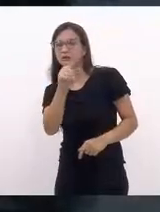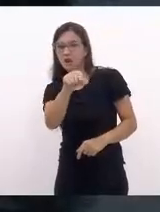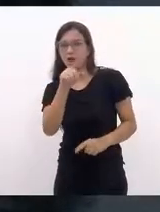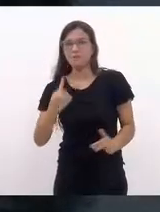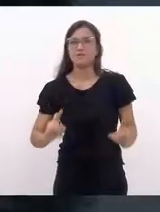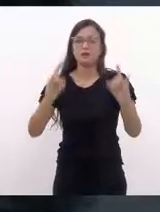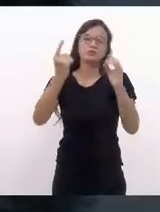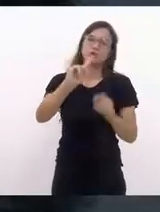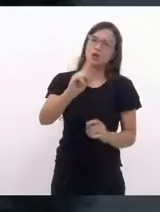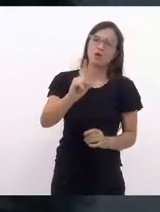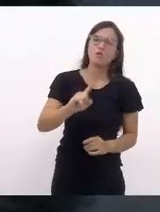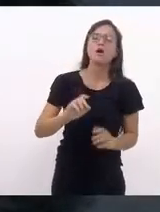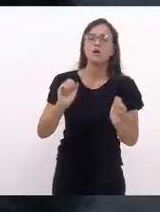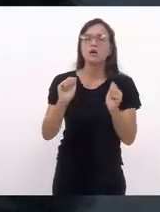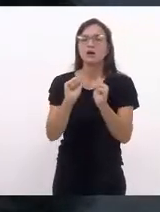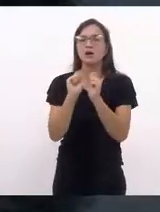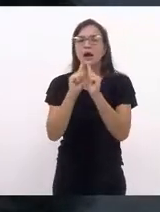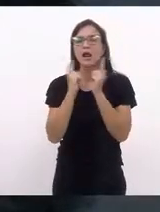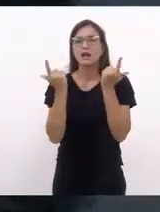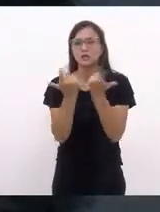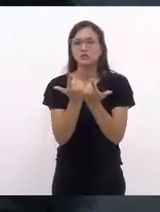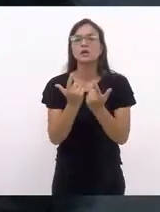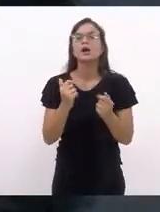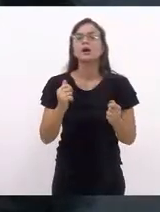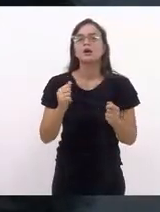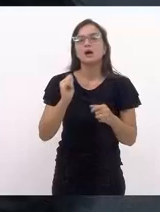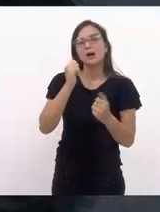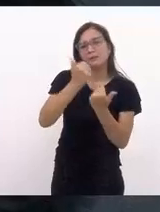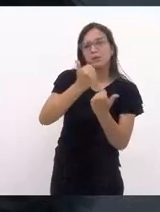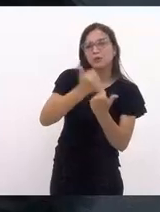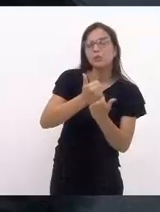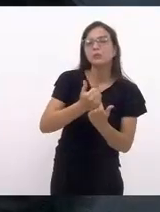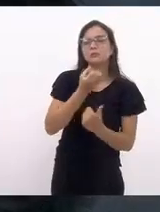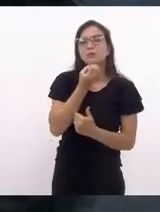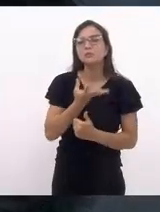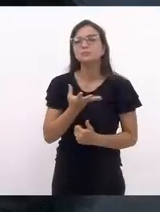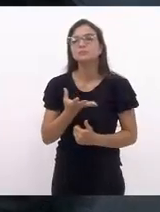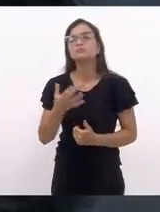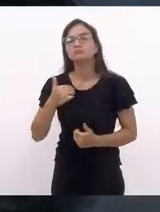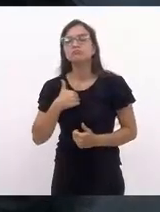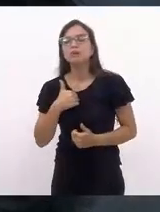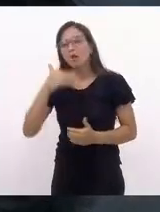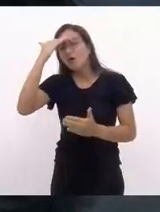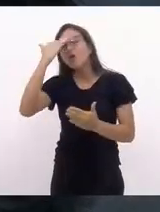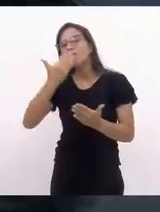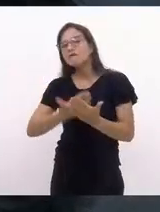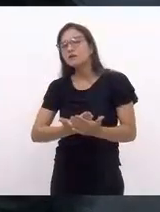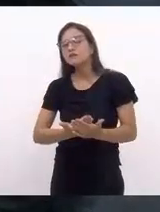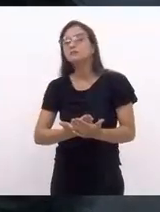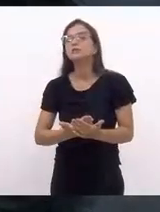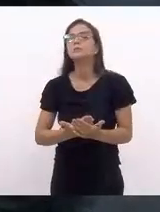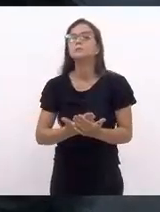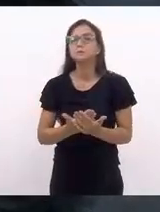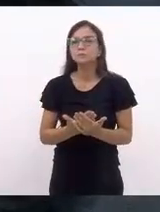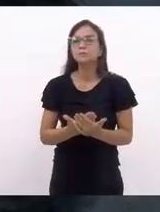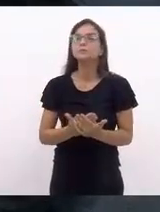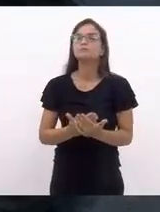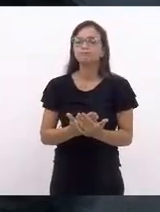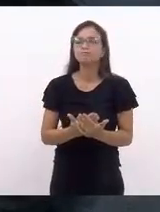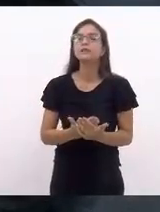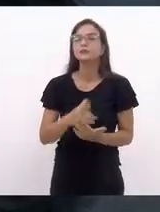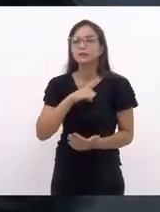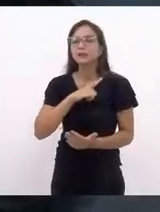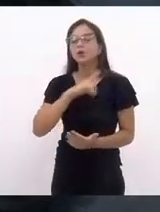do apoio da alerj então em nome da celeridade e da confiança que nós